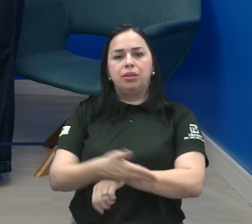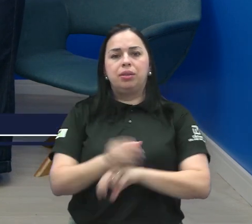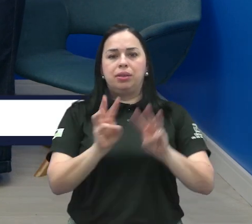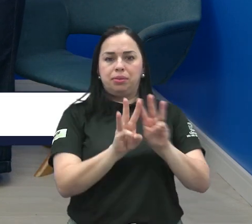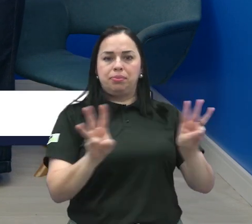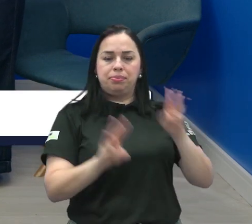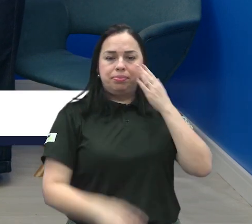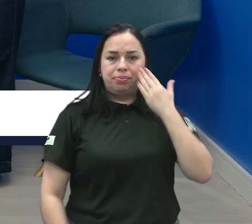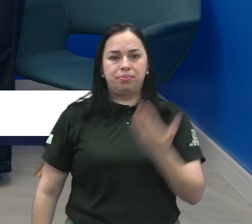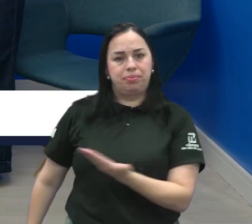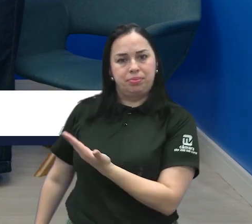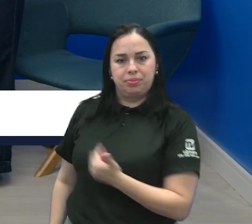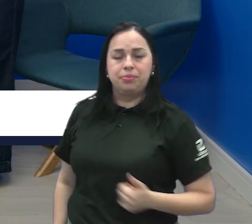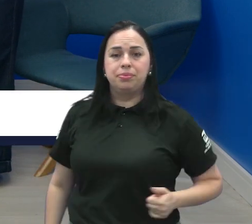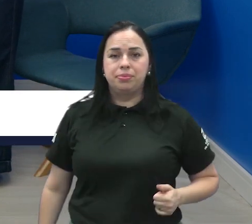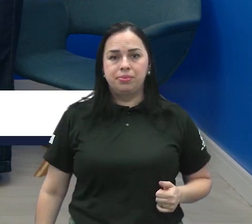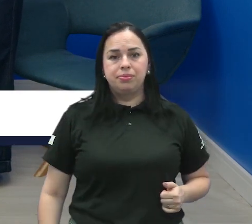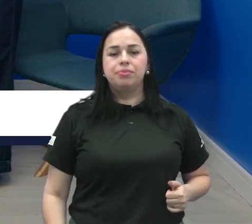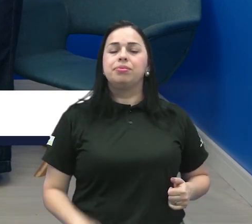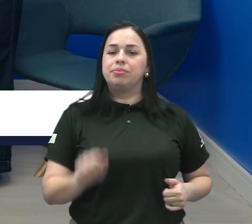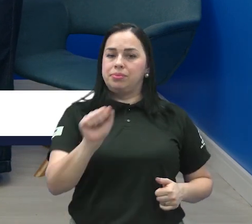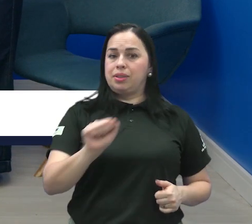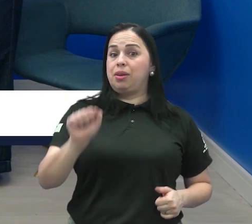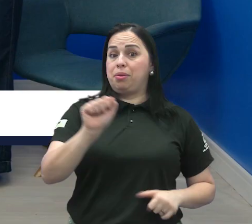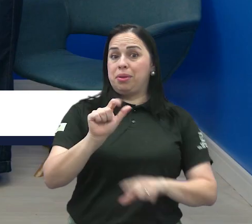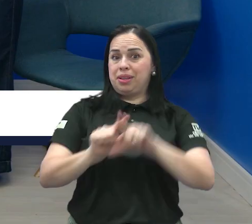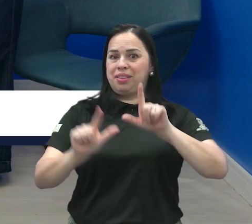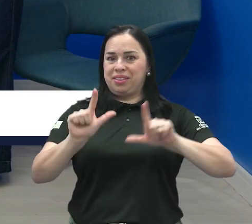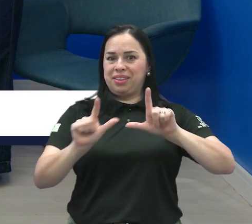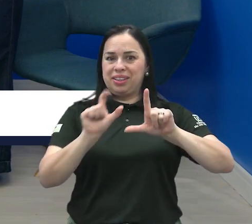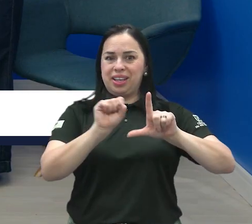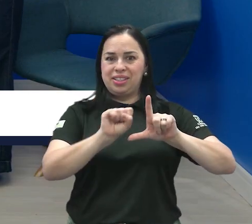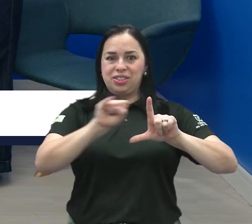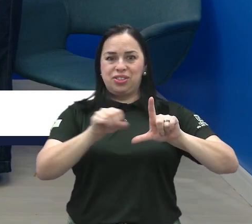na íntegra, é só acessar o nosso canal no YouTube,